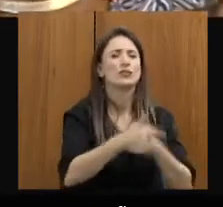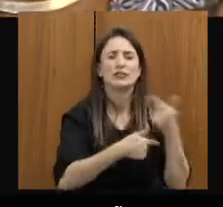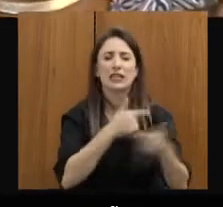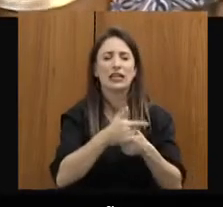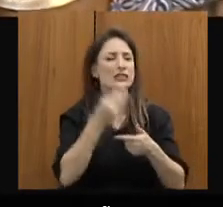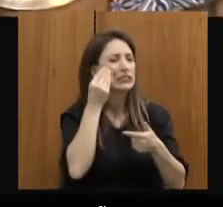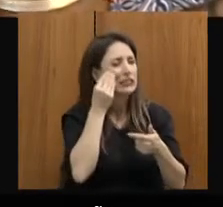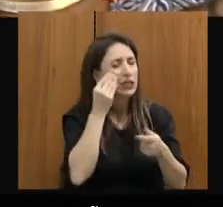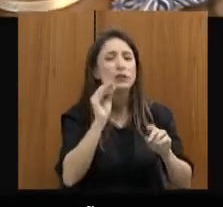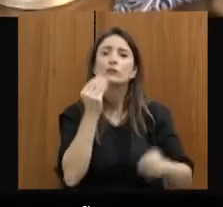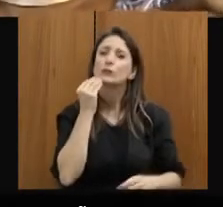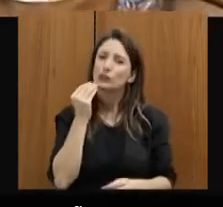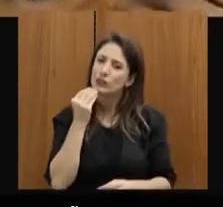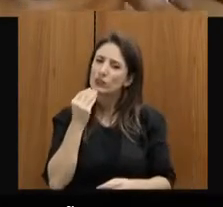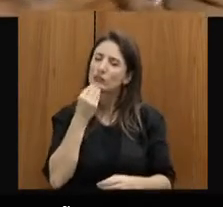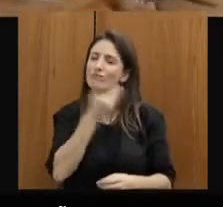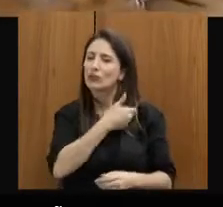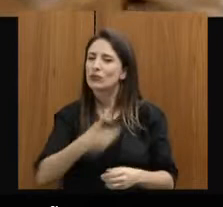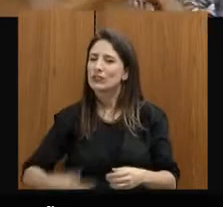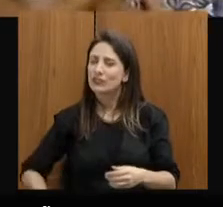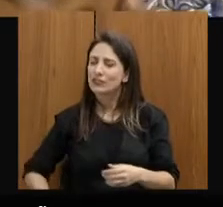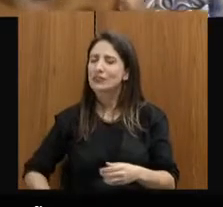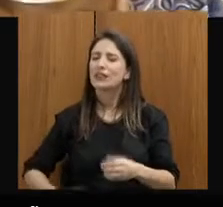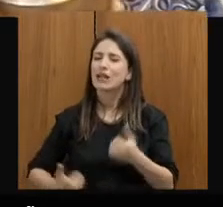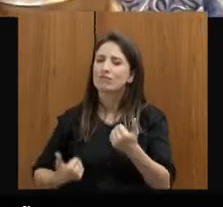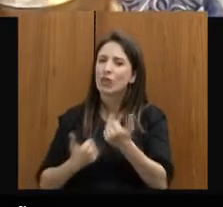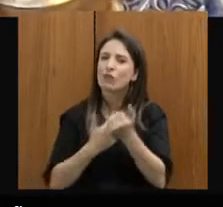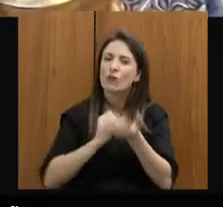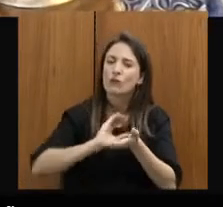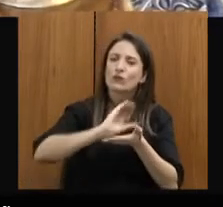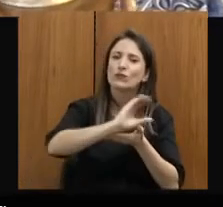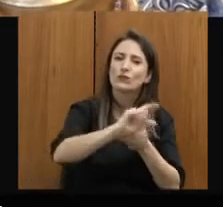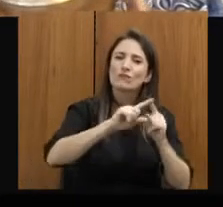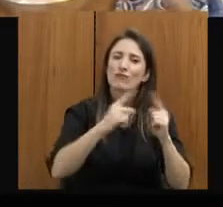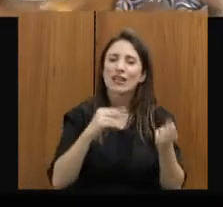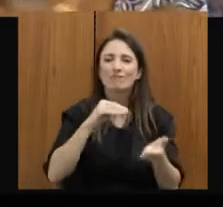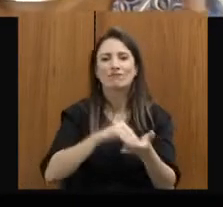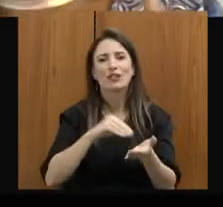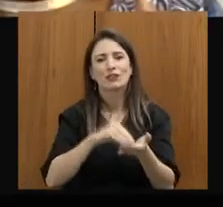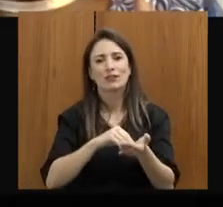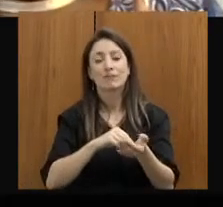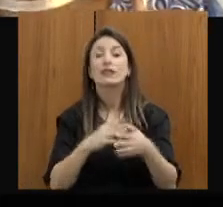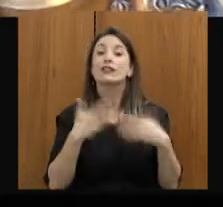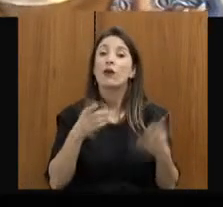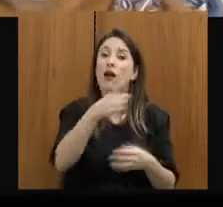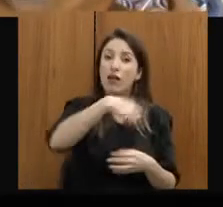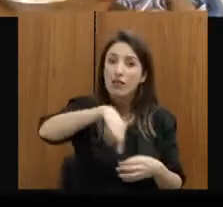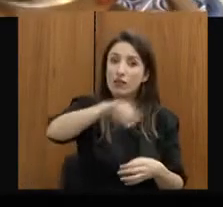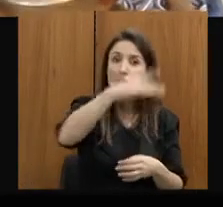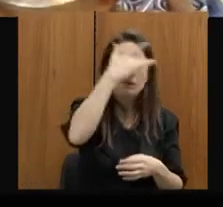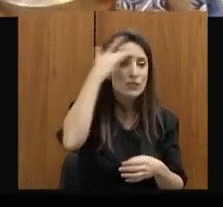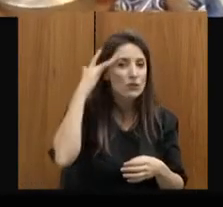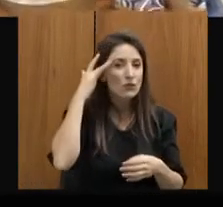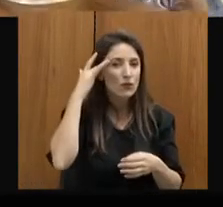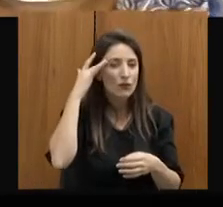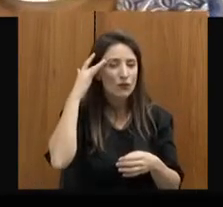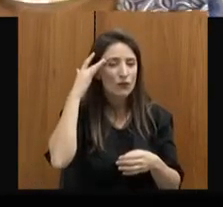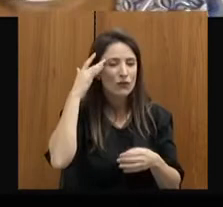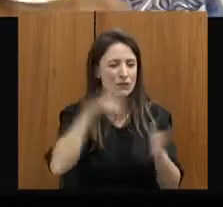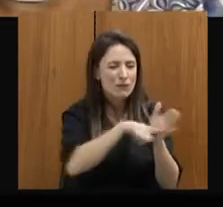estado poderia fortalecer é essas pessoas também é declaravam atender